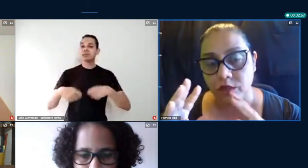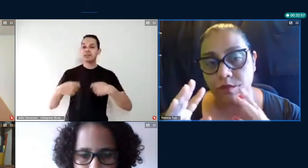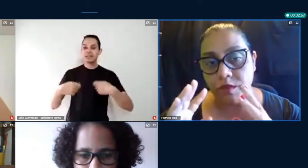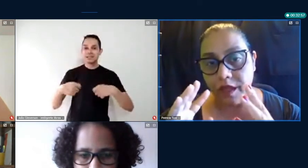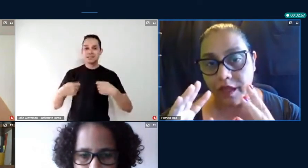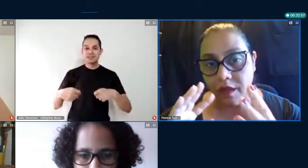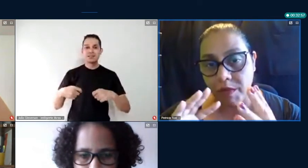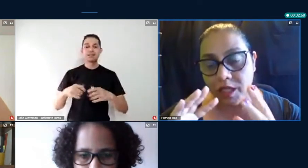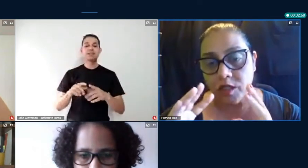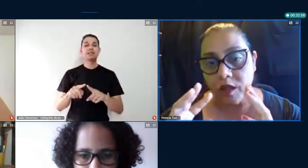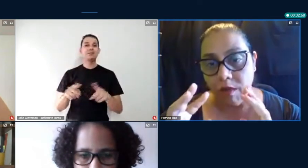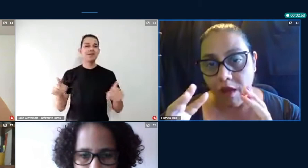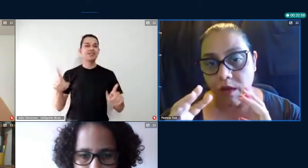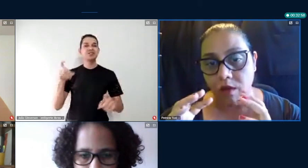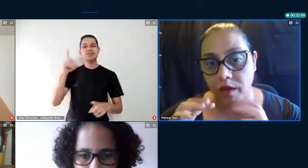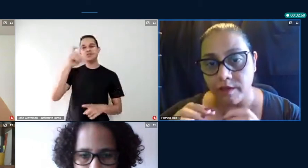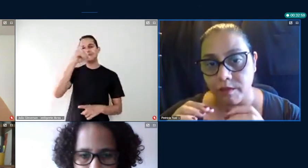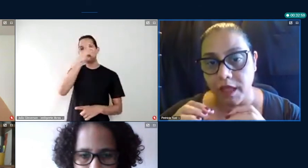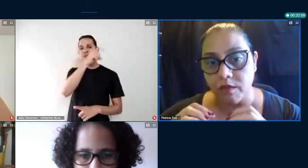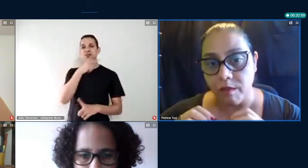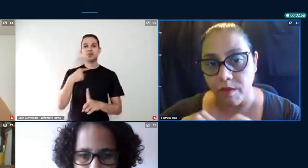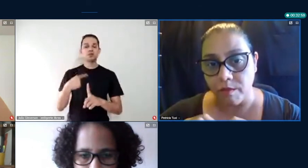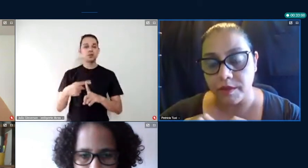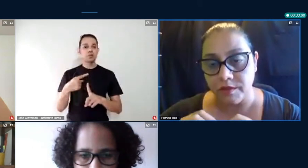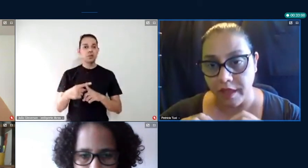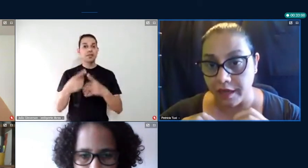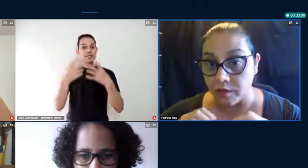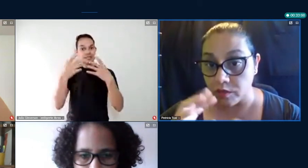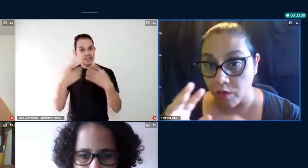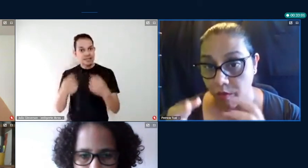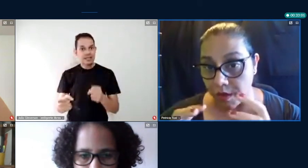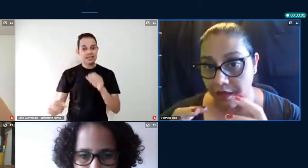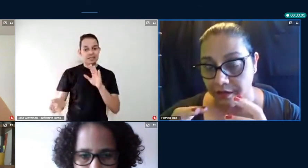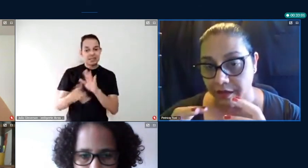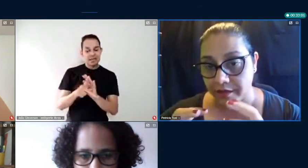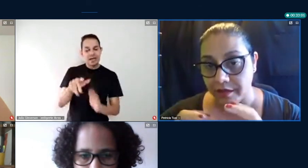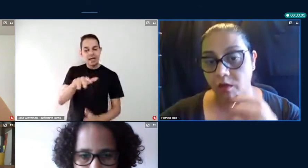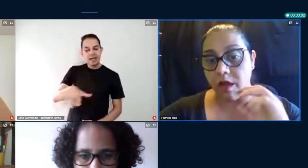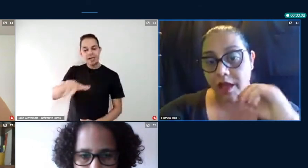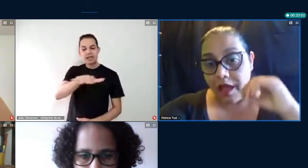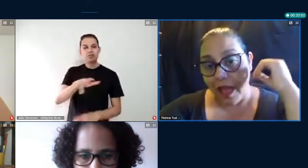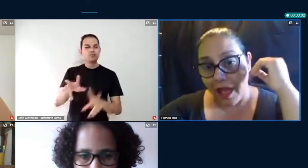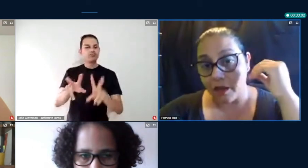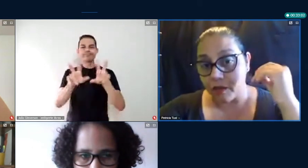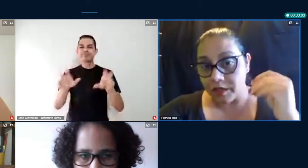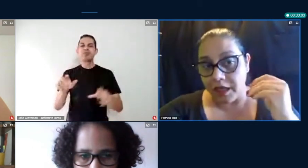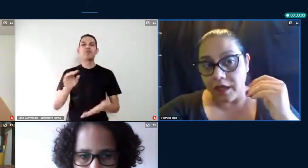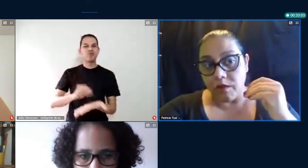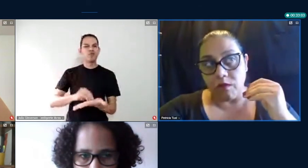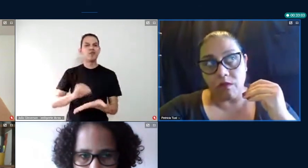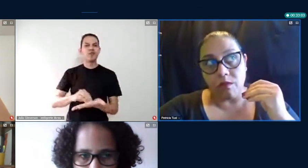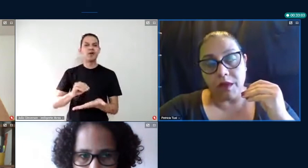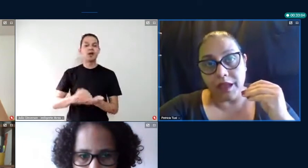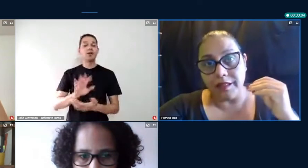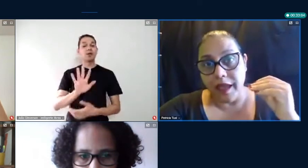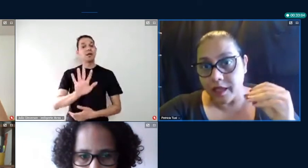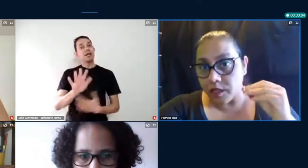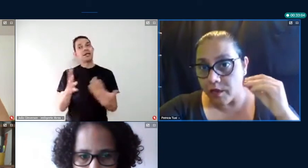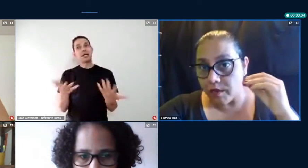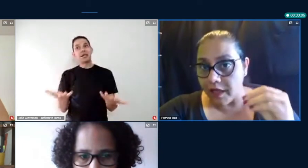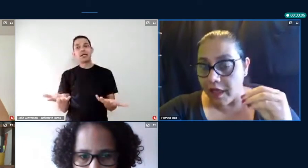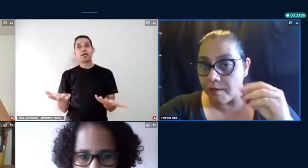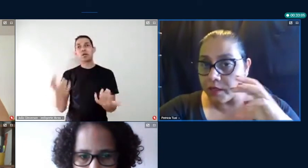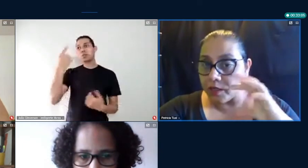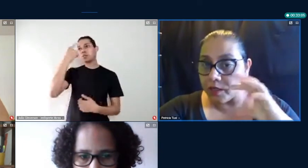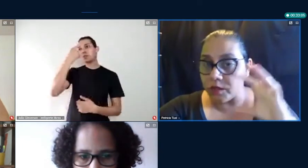distante, porque realmente não há um reconhecimento da própria esfera sobre essa questão, a não ser uma ideia